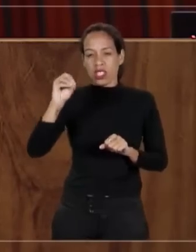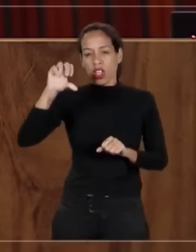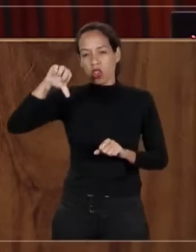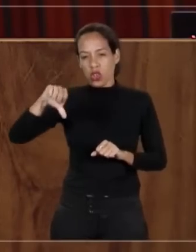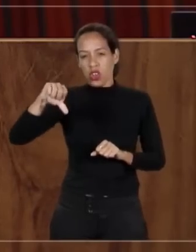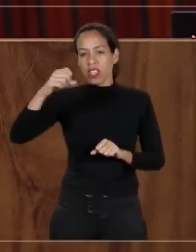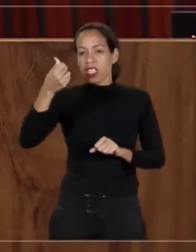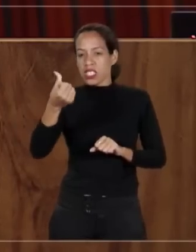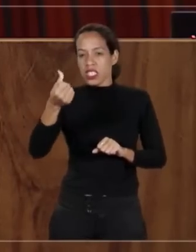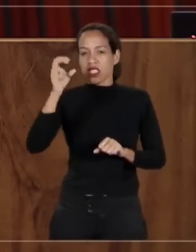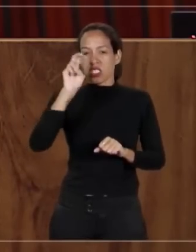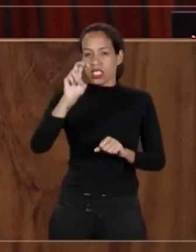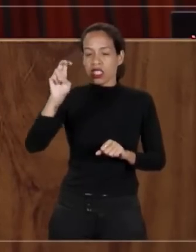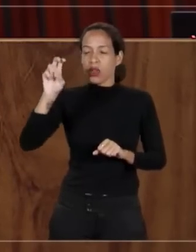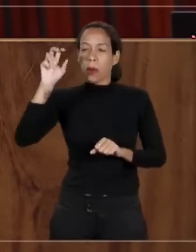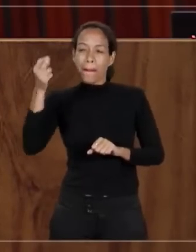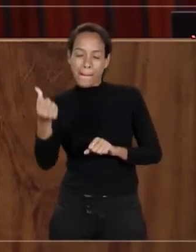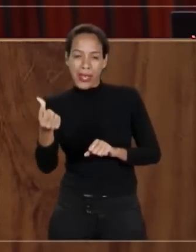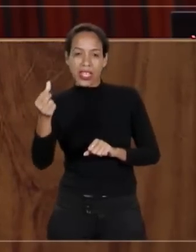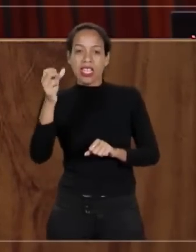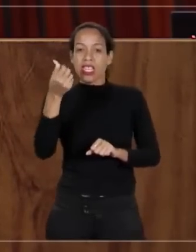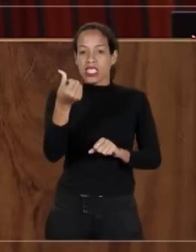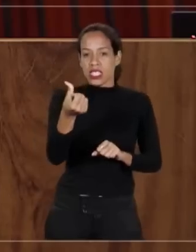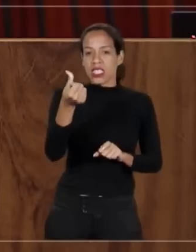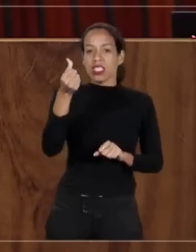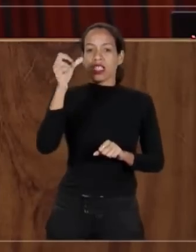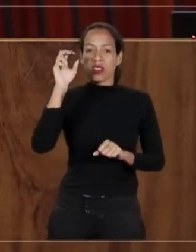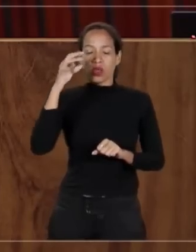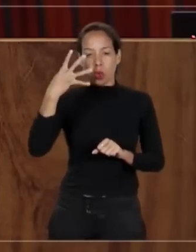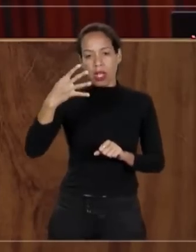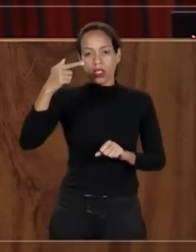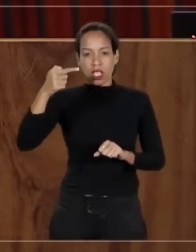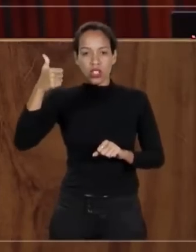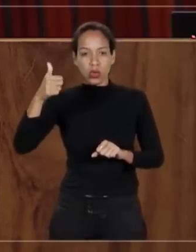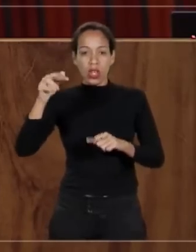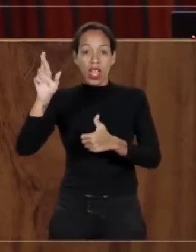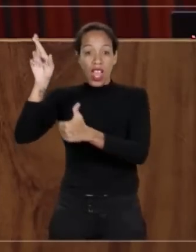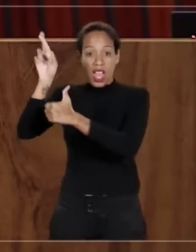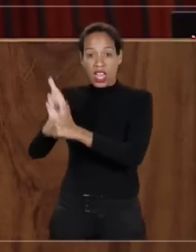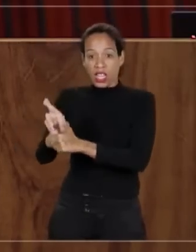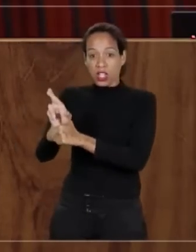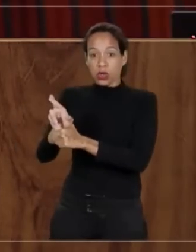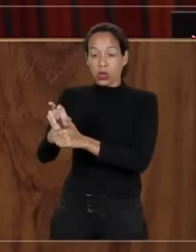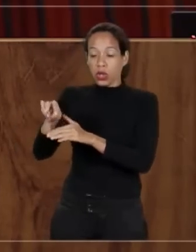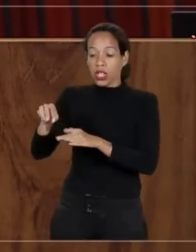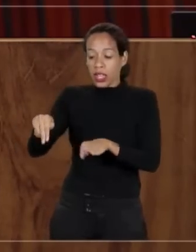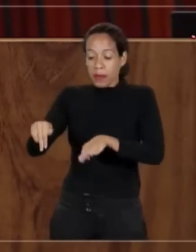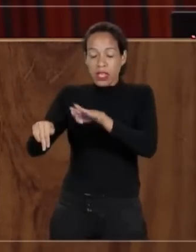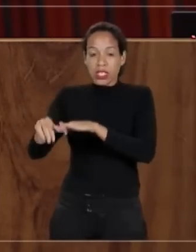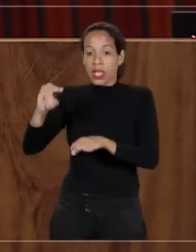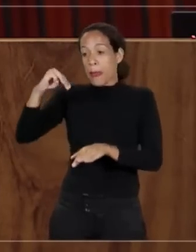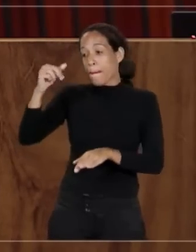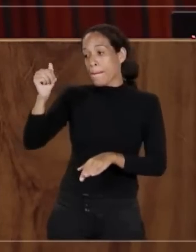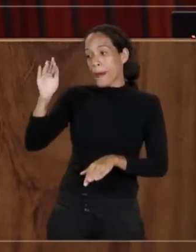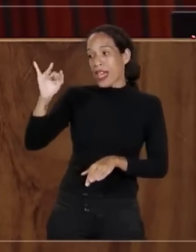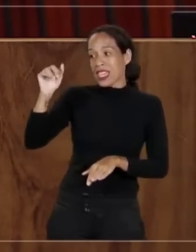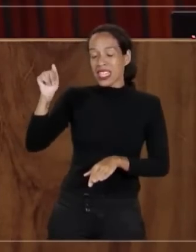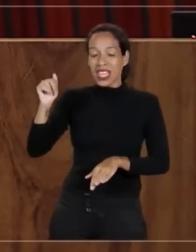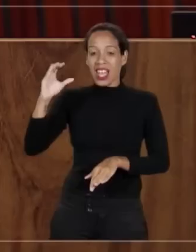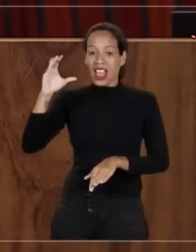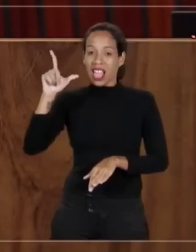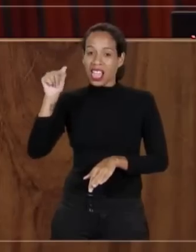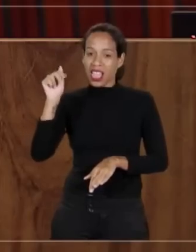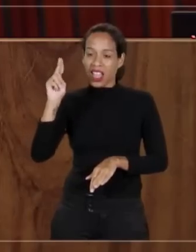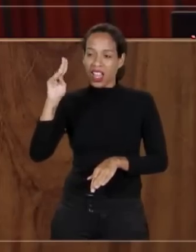605.50, 605.56, 607.41, Relatoria Ministra Maria Cláudia,